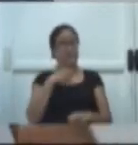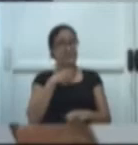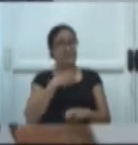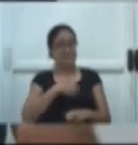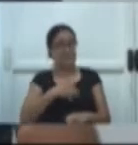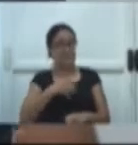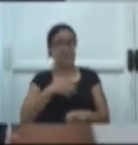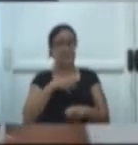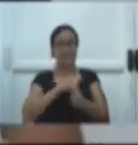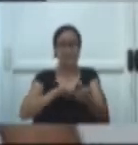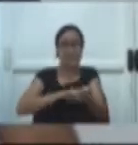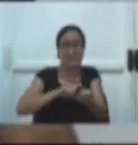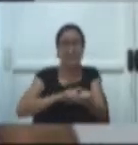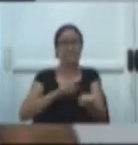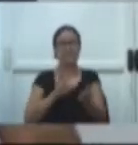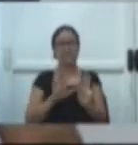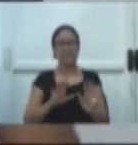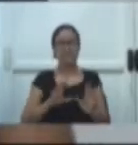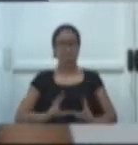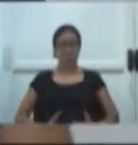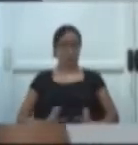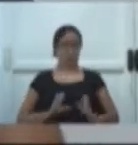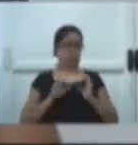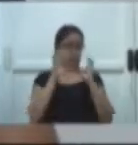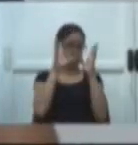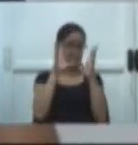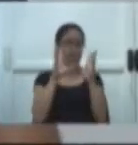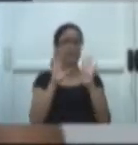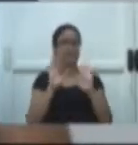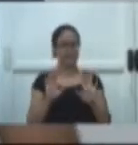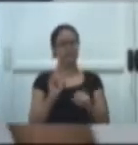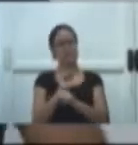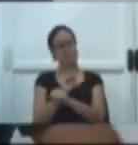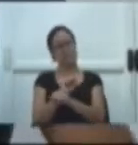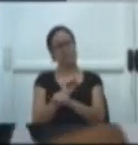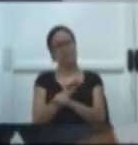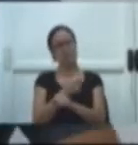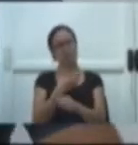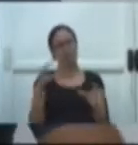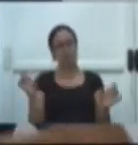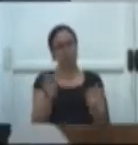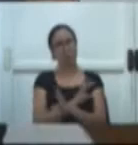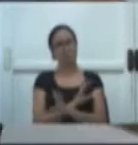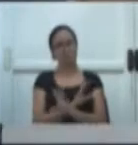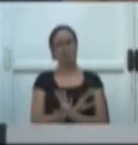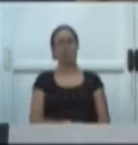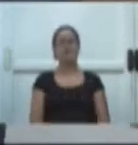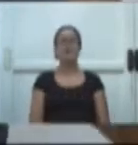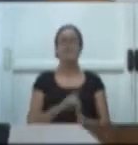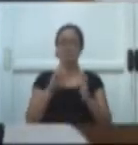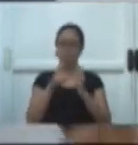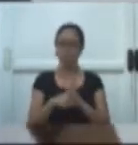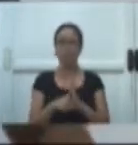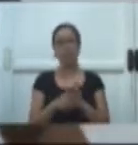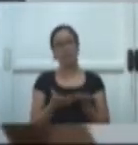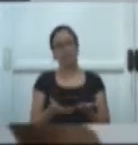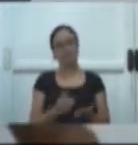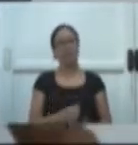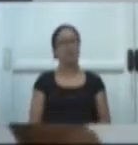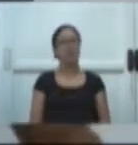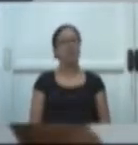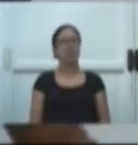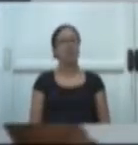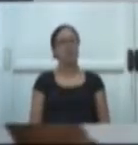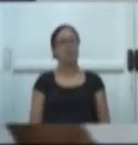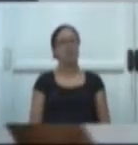ouçam. Esperem eu terminar a minha fala. Isso é um sinal de educação também. Porque daí, quando eu terminar a minha fala, eu vou apurar a escuta para ouvir a